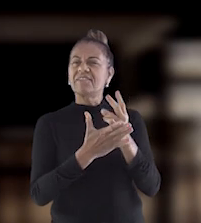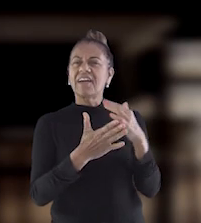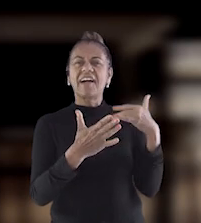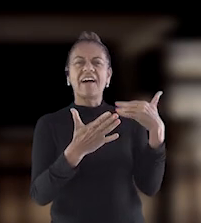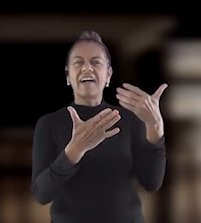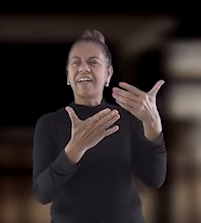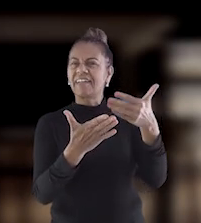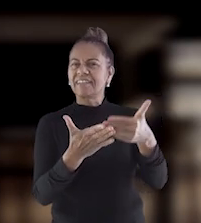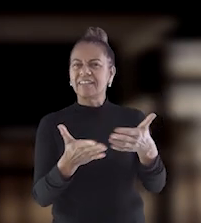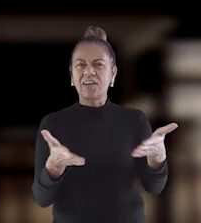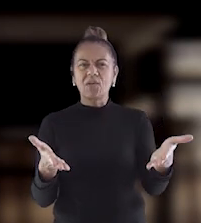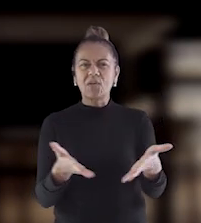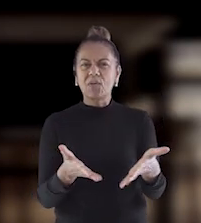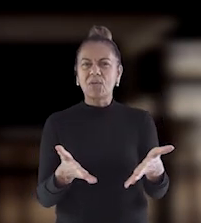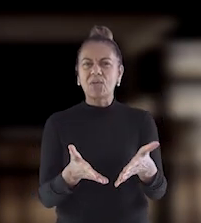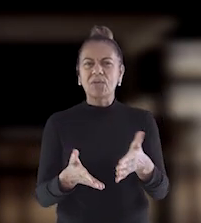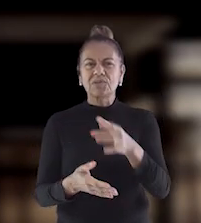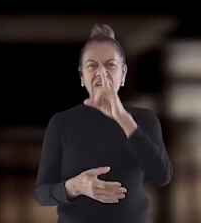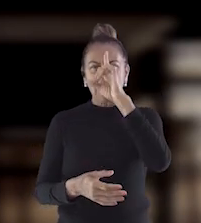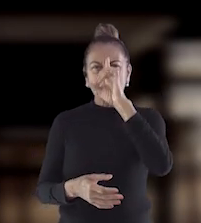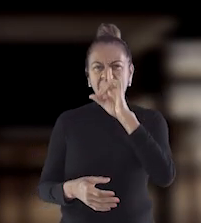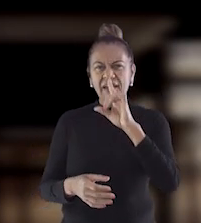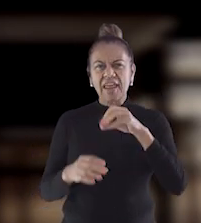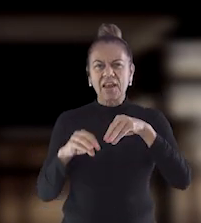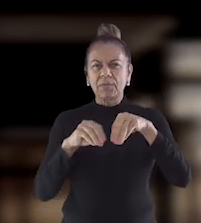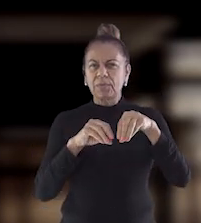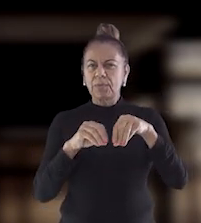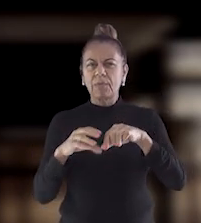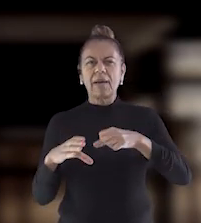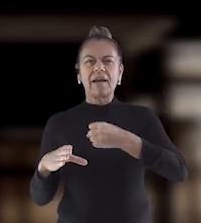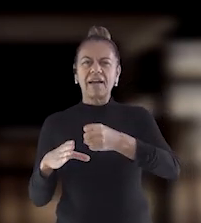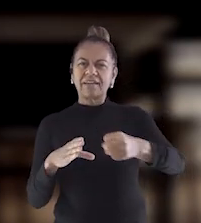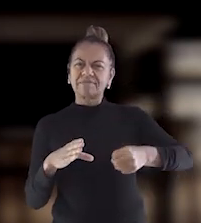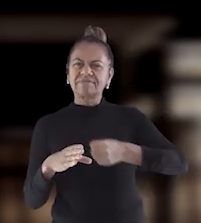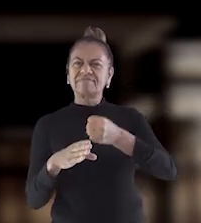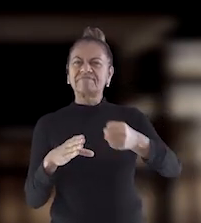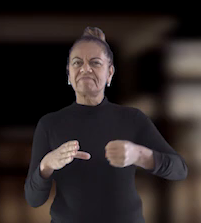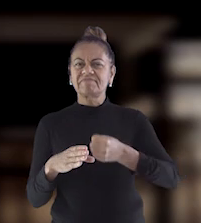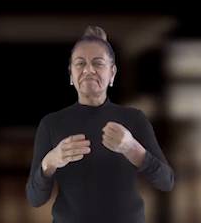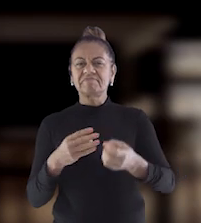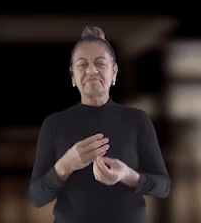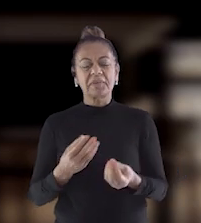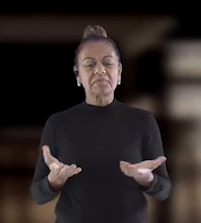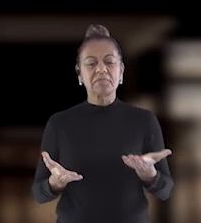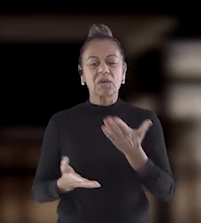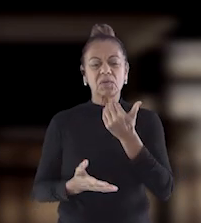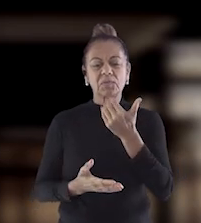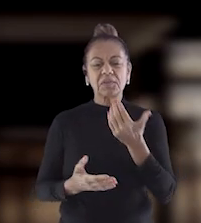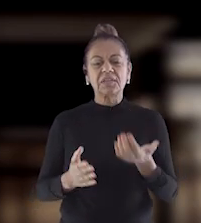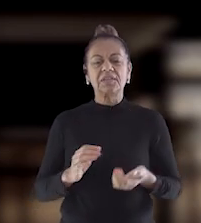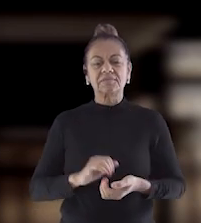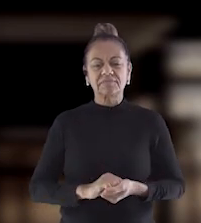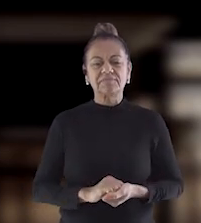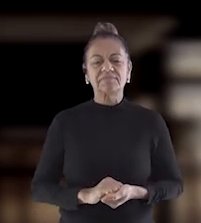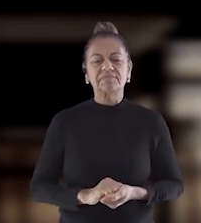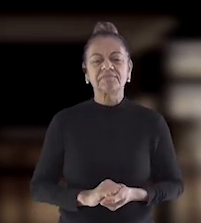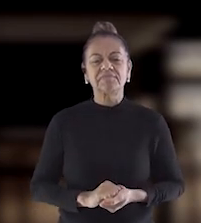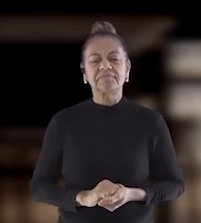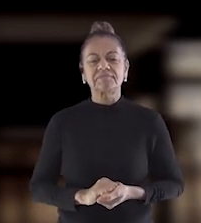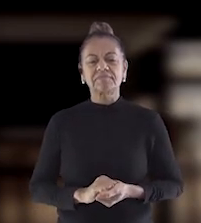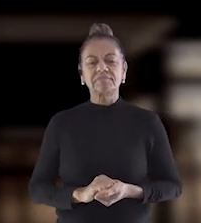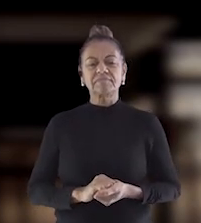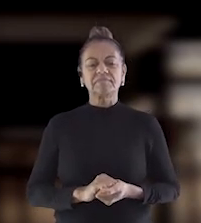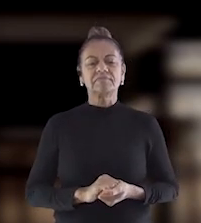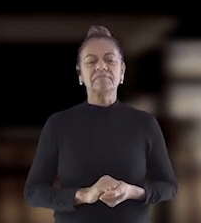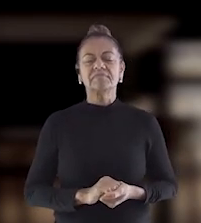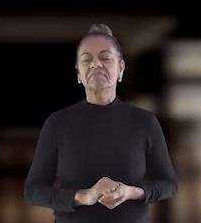dela. A nossa comida era uma carcaça de galinha, era um pé. Na época, né, ela